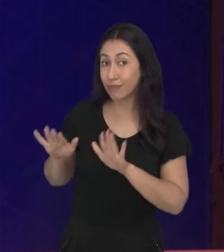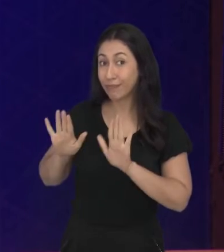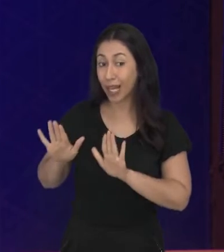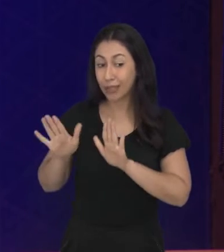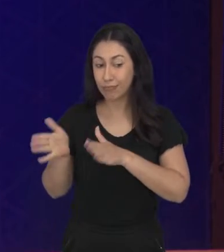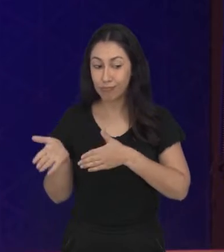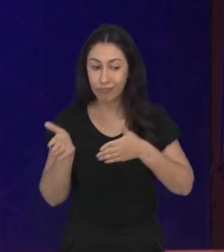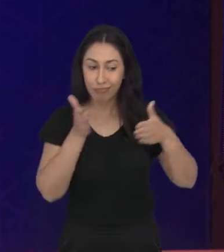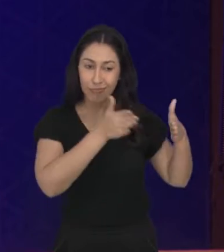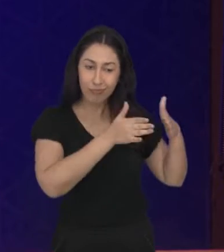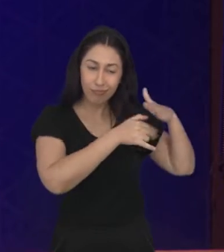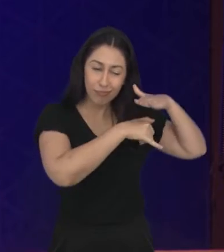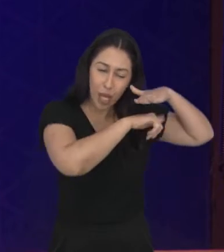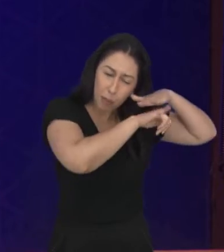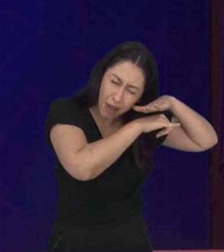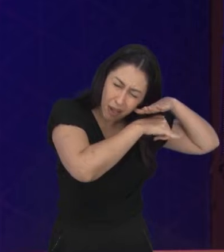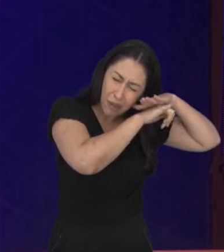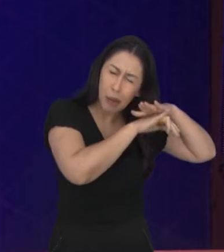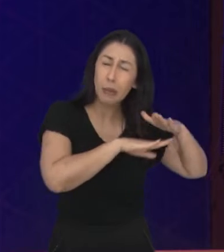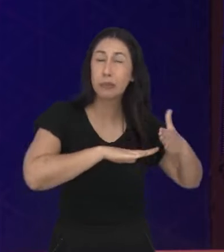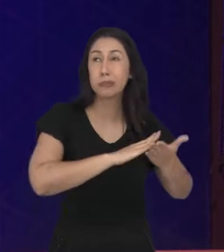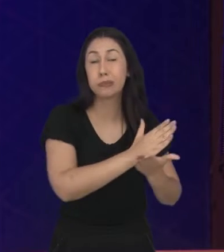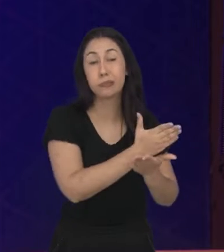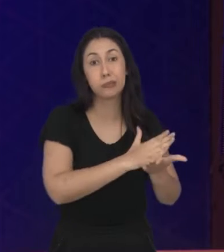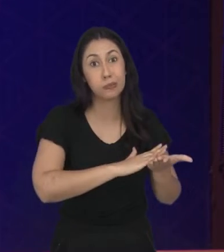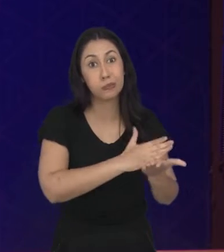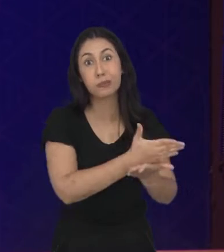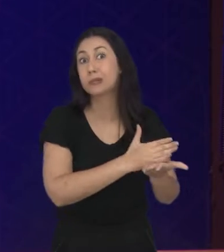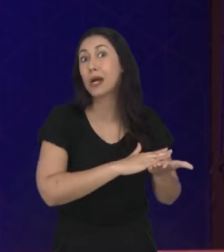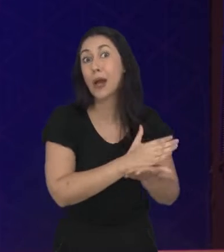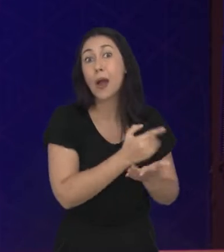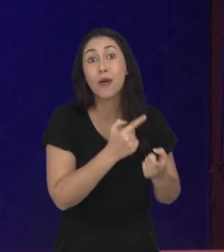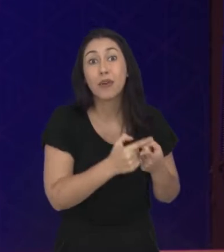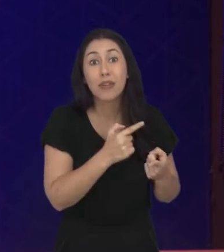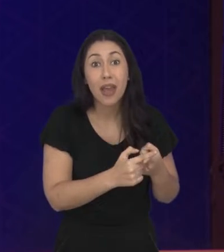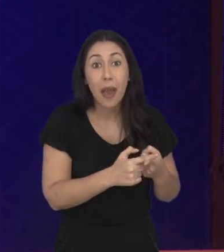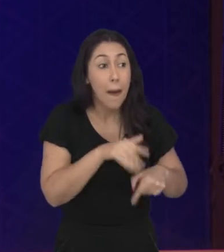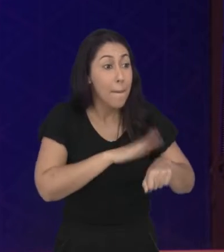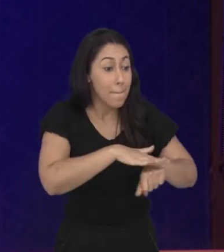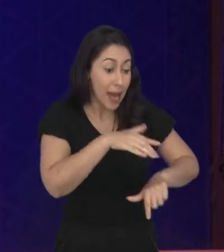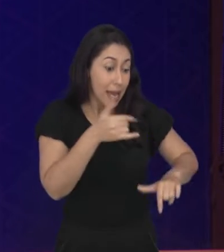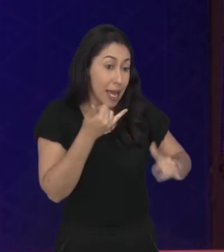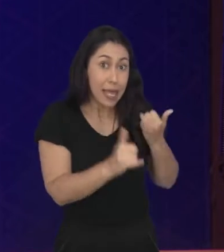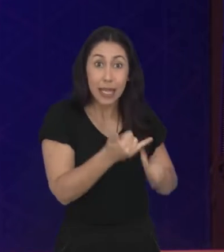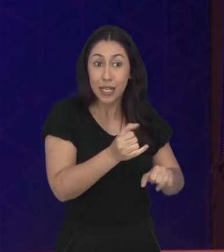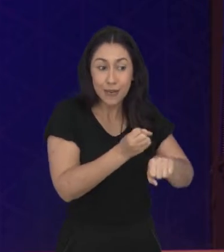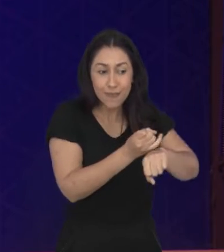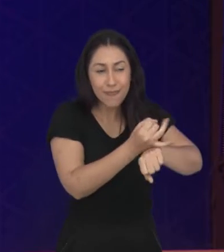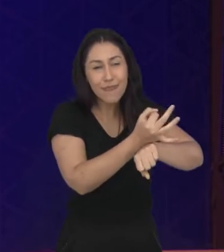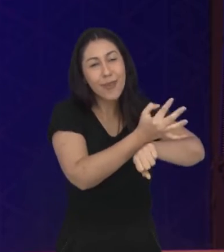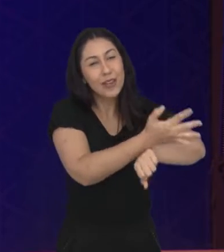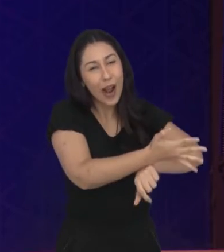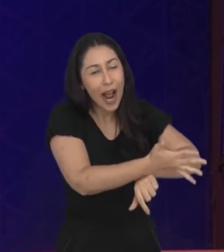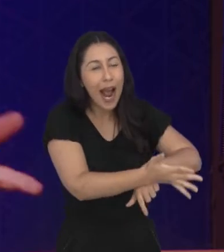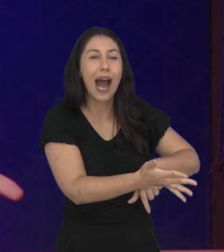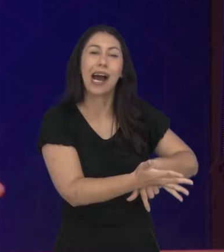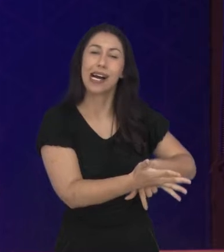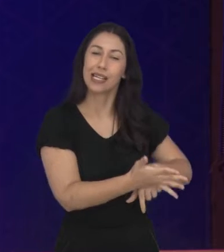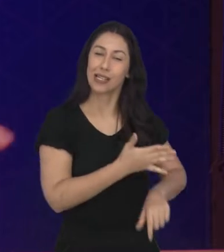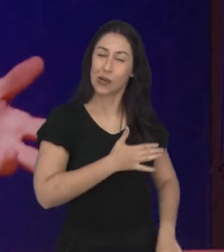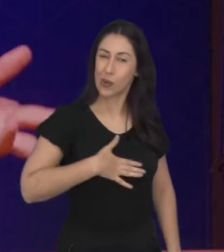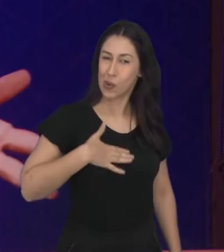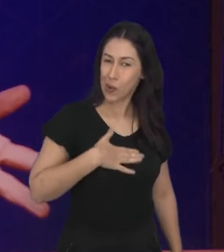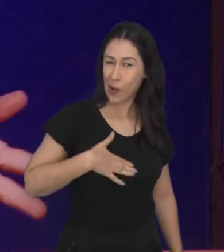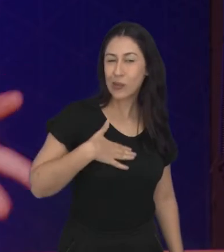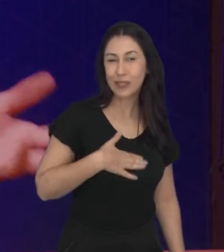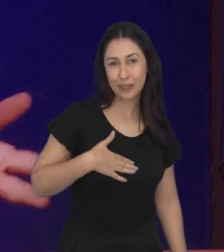Por outro lado, o despertador pode ser um pesadelo para muita gente que vai preferir dormir mais tarde, então ficar ali trabalhando e